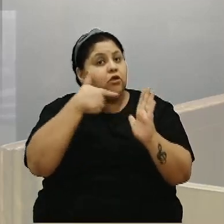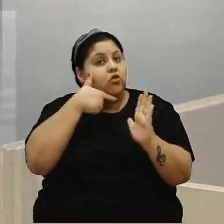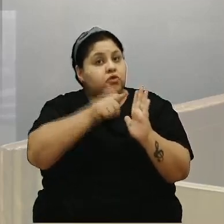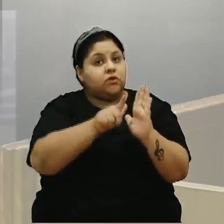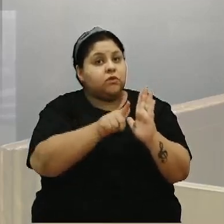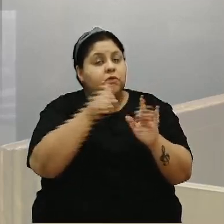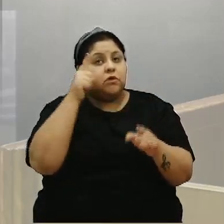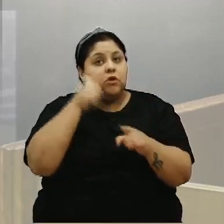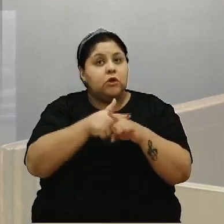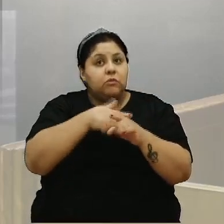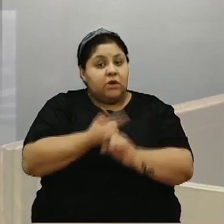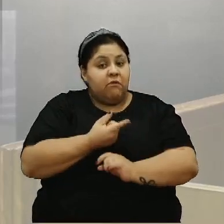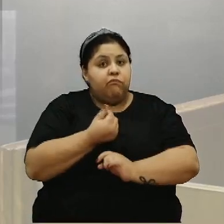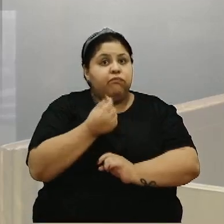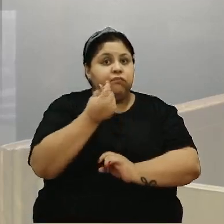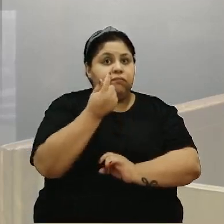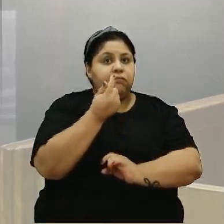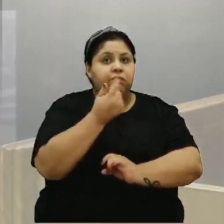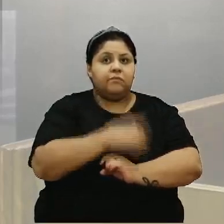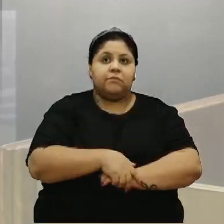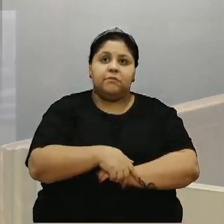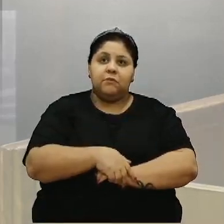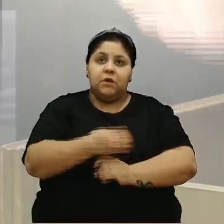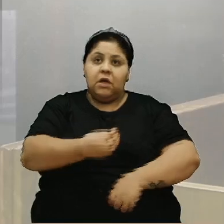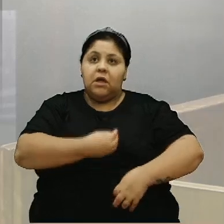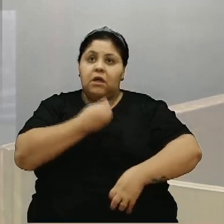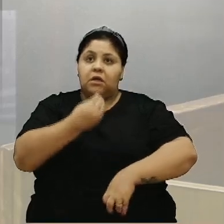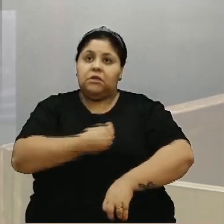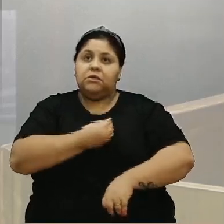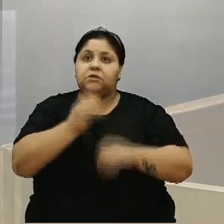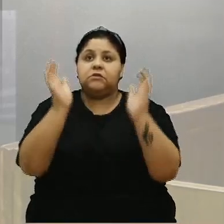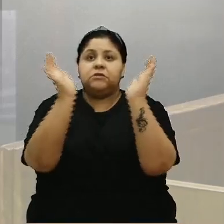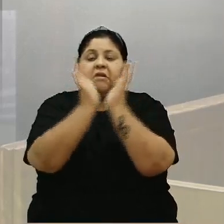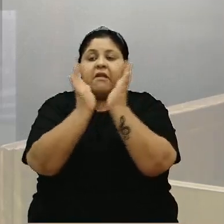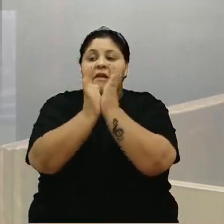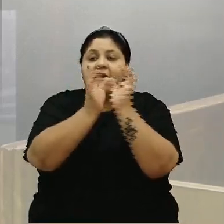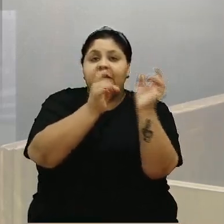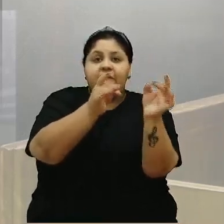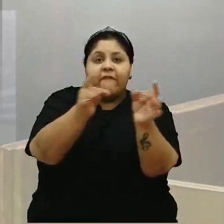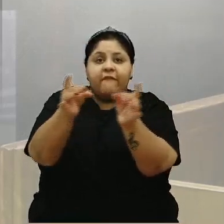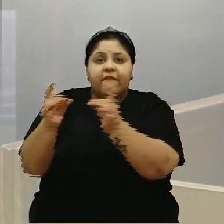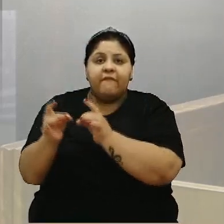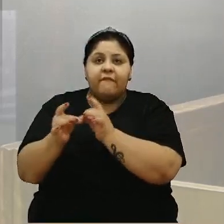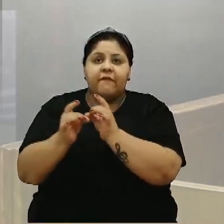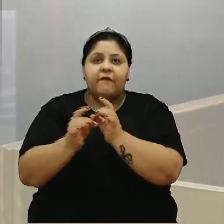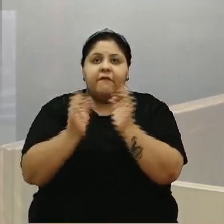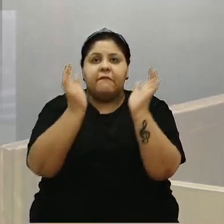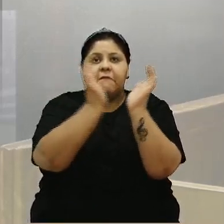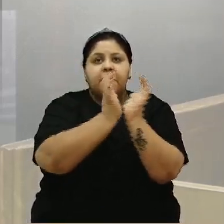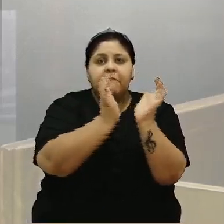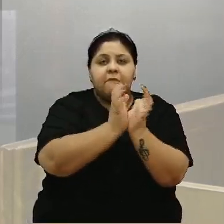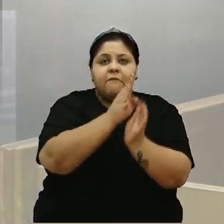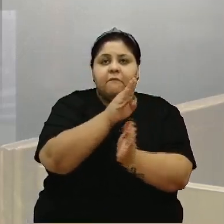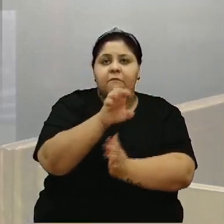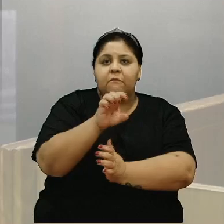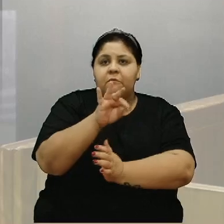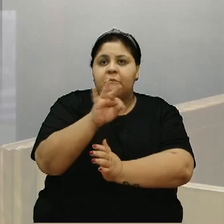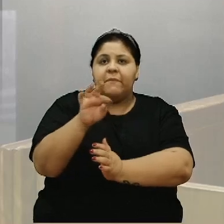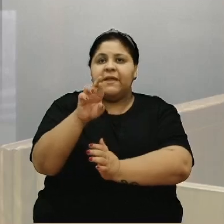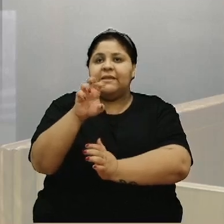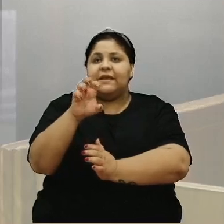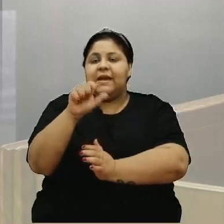porque o custo é muito alto. Ele vive daquela verdurinha que ele vende, daquela saladinha, daquela beterraba, daquela